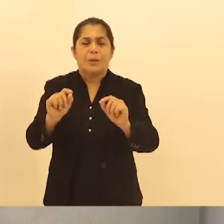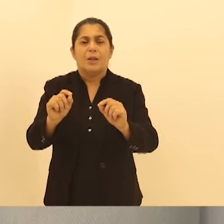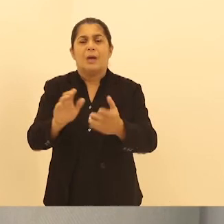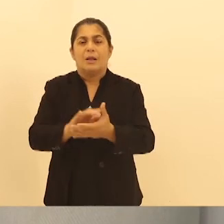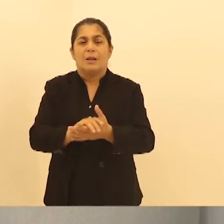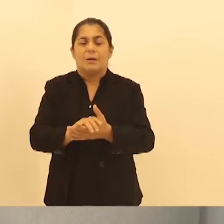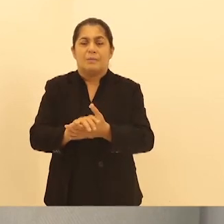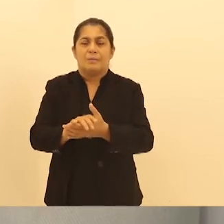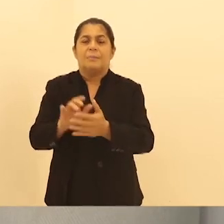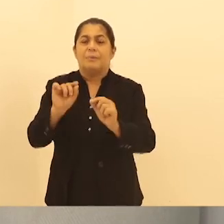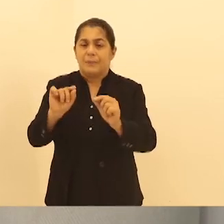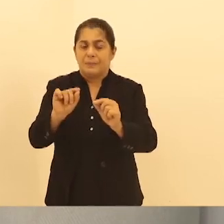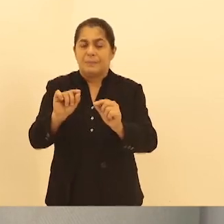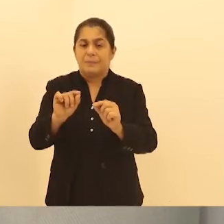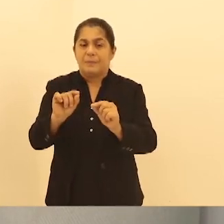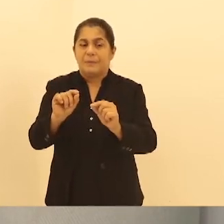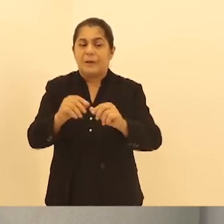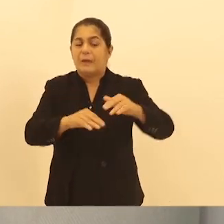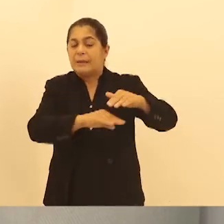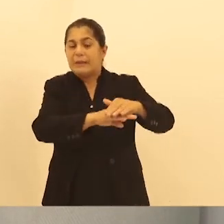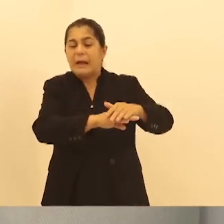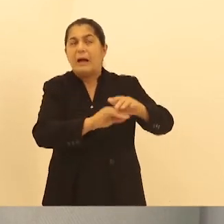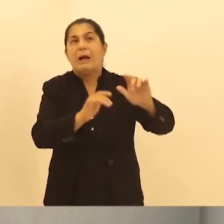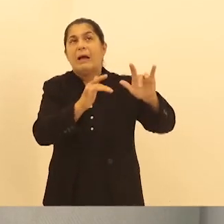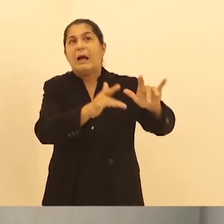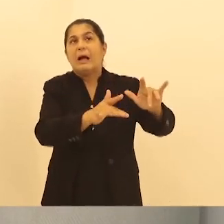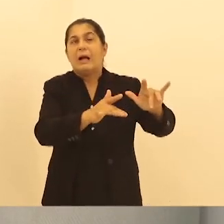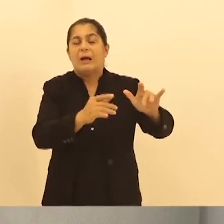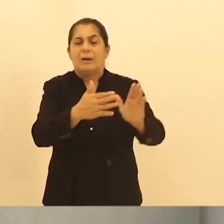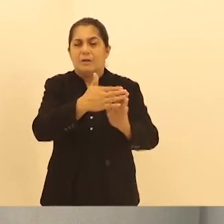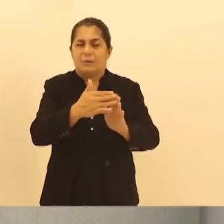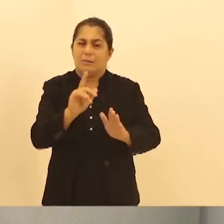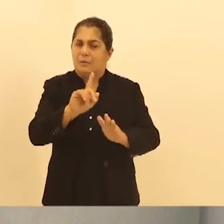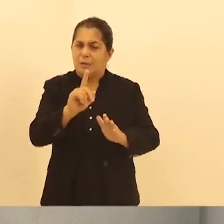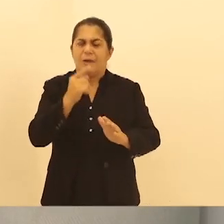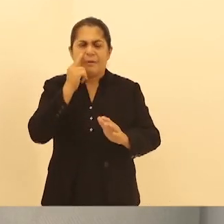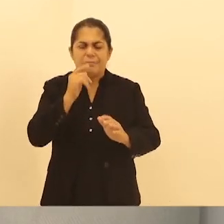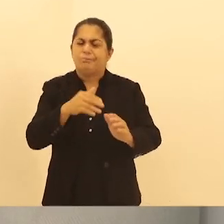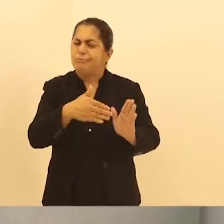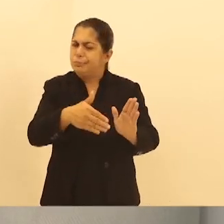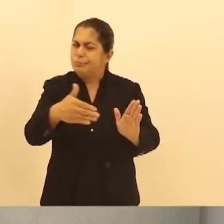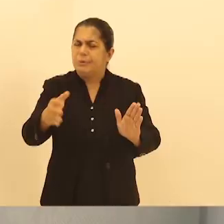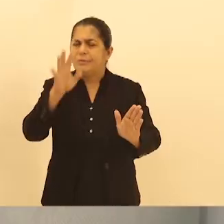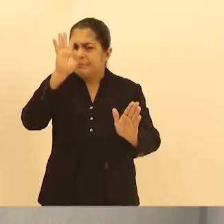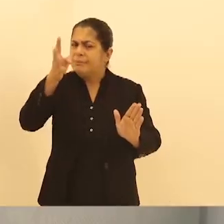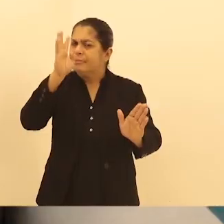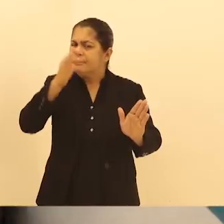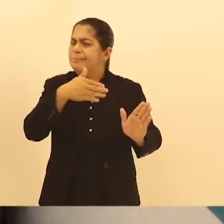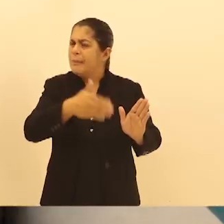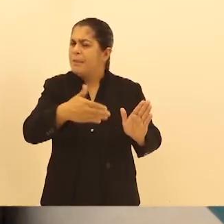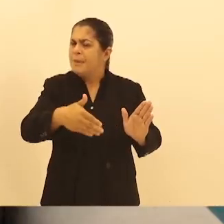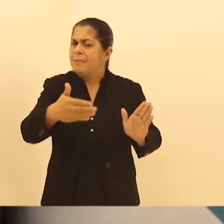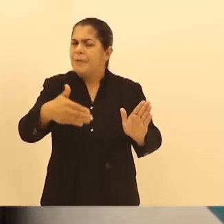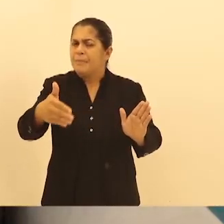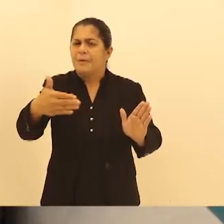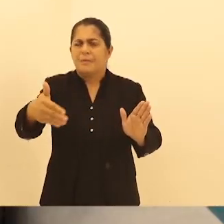ficam presas lá nós fazemos com que elas ganhem trânsito nós